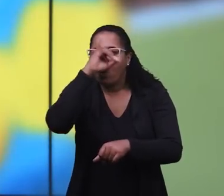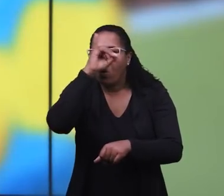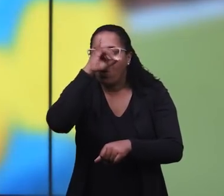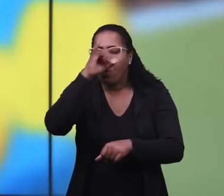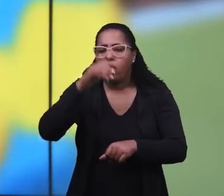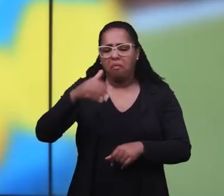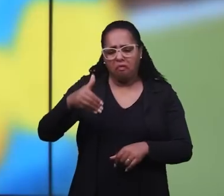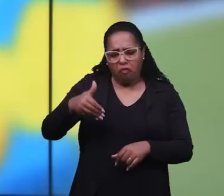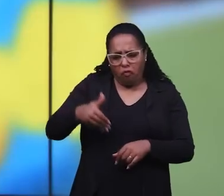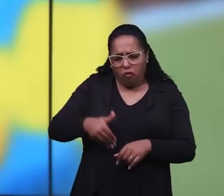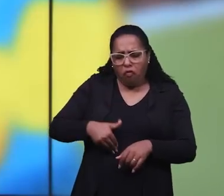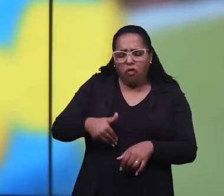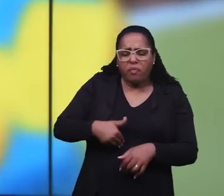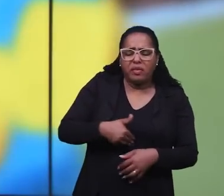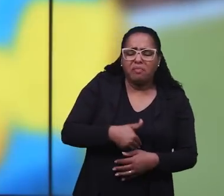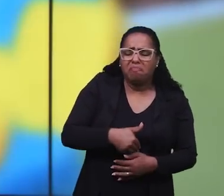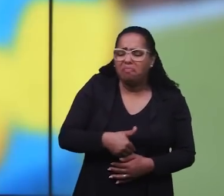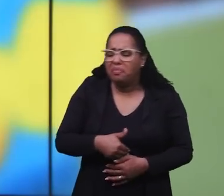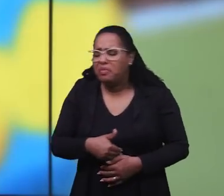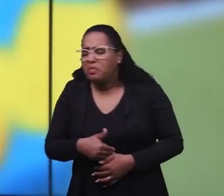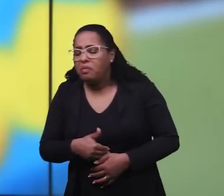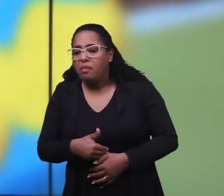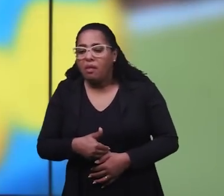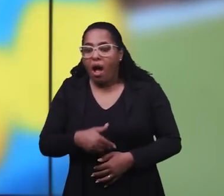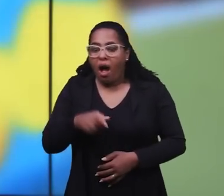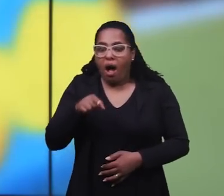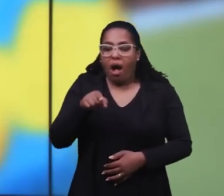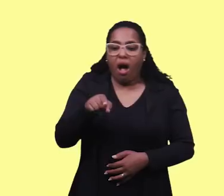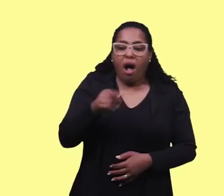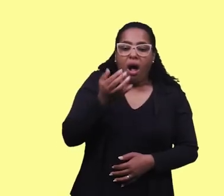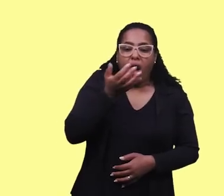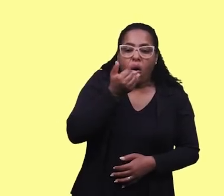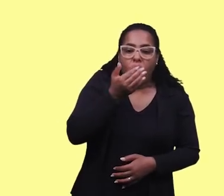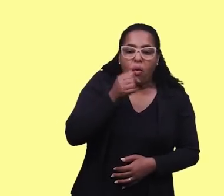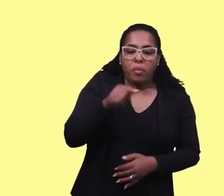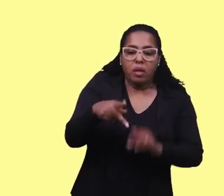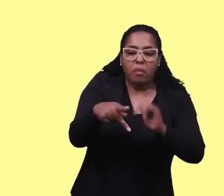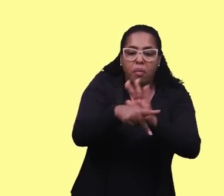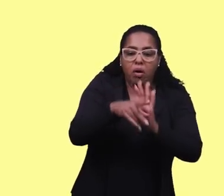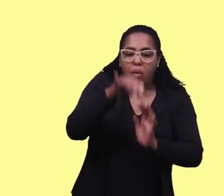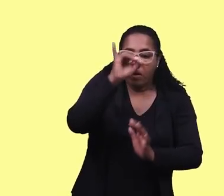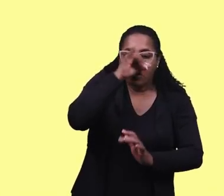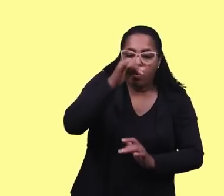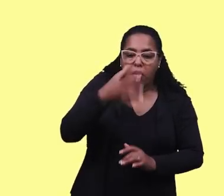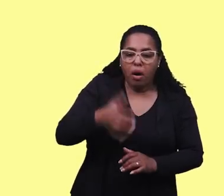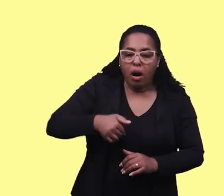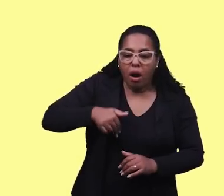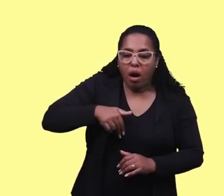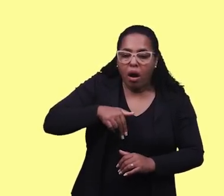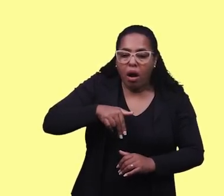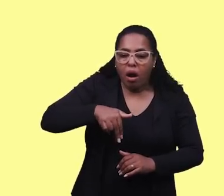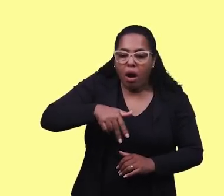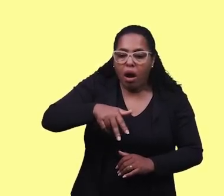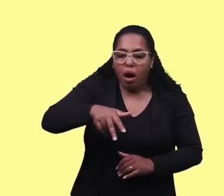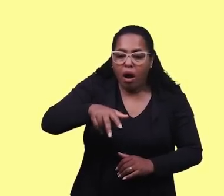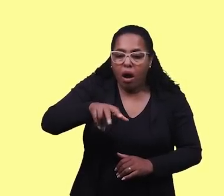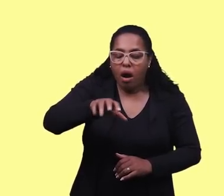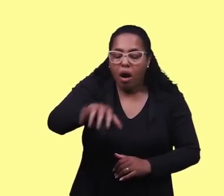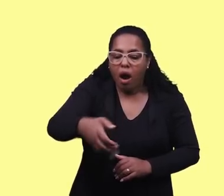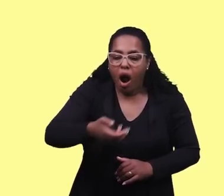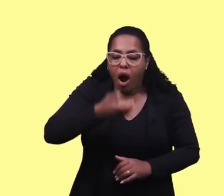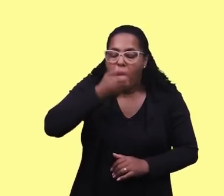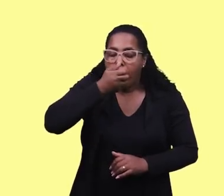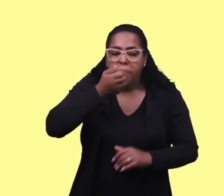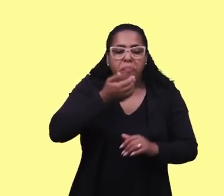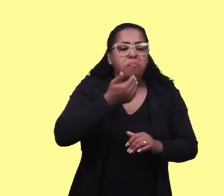E com fome, ele queria comer a comida dos porcos, mas ninguém lhe